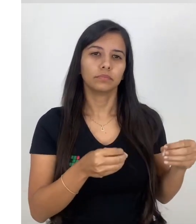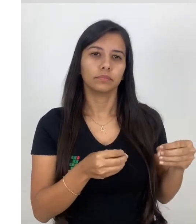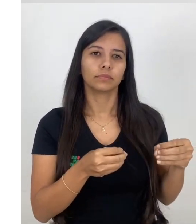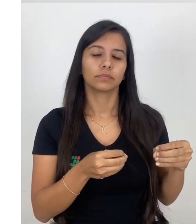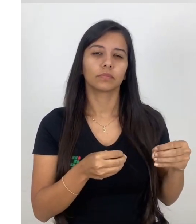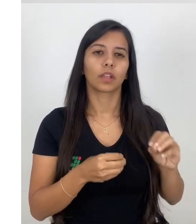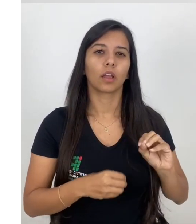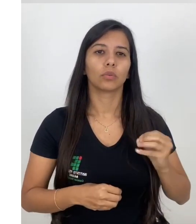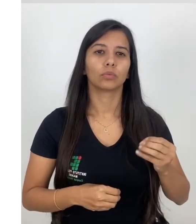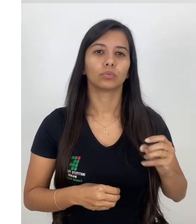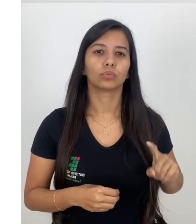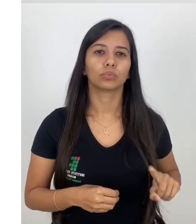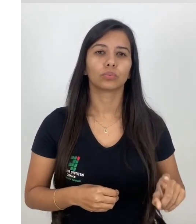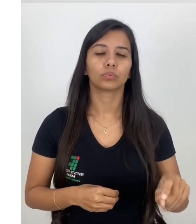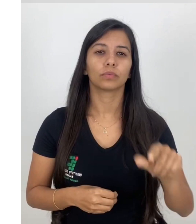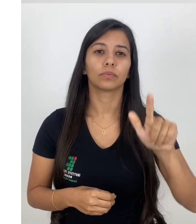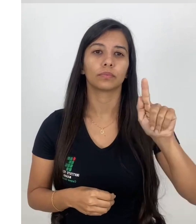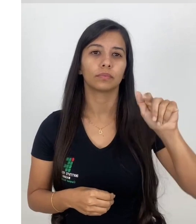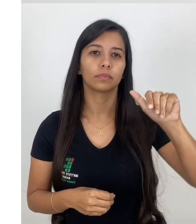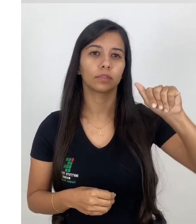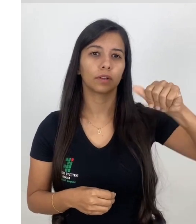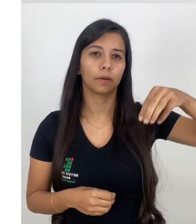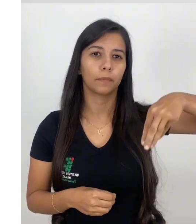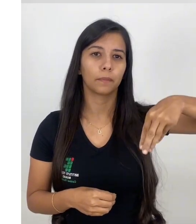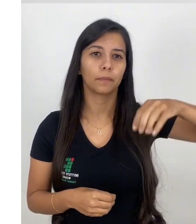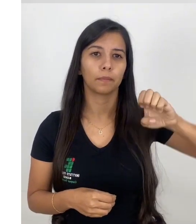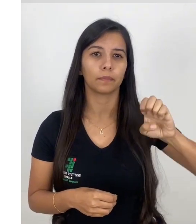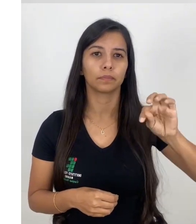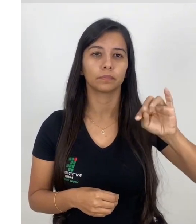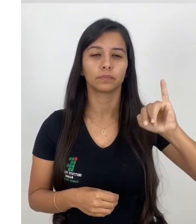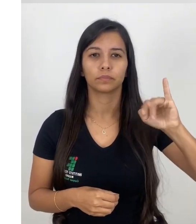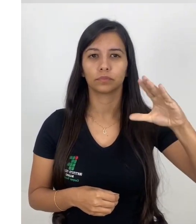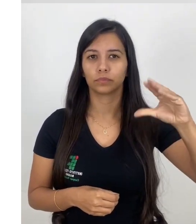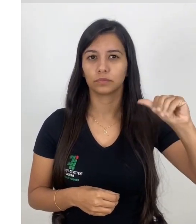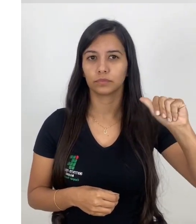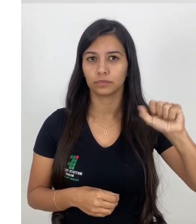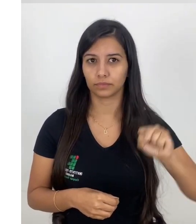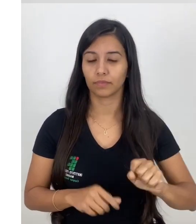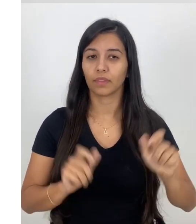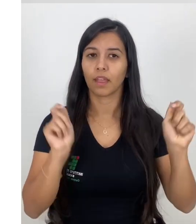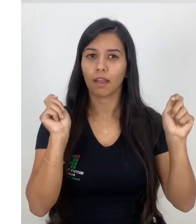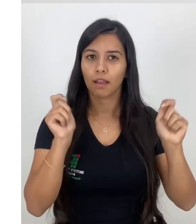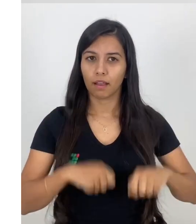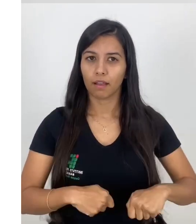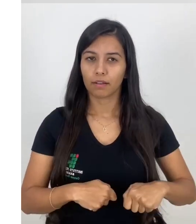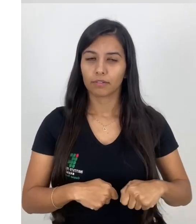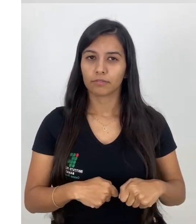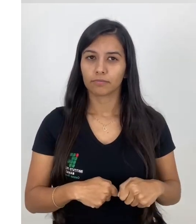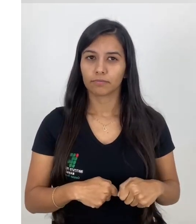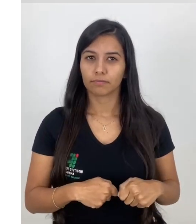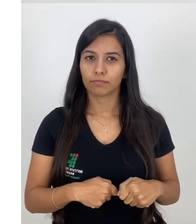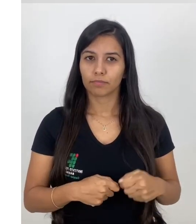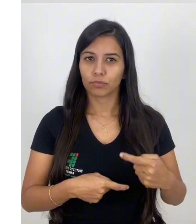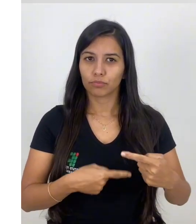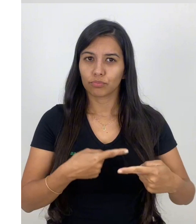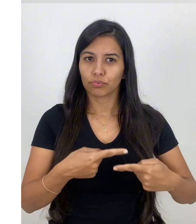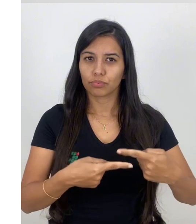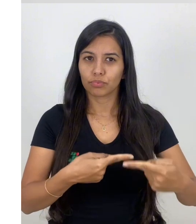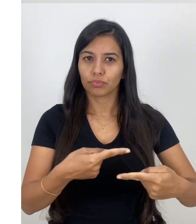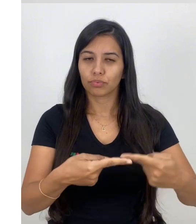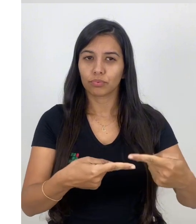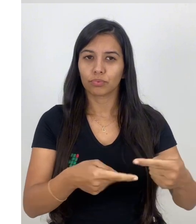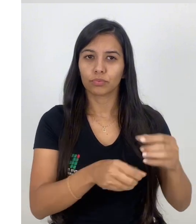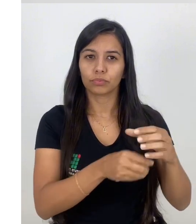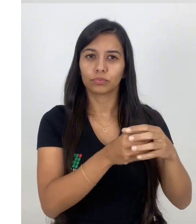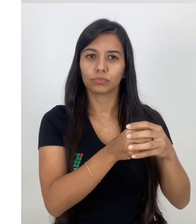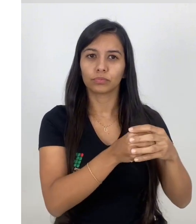chamadas de células gaméticas. E essas células, elas são capazes, né, de se